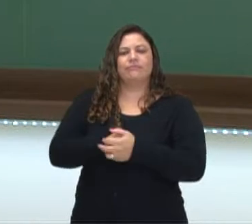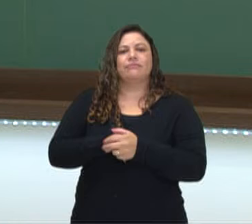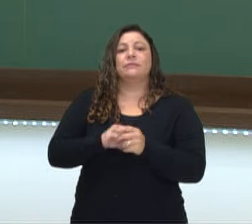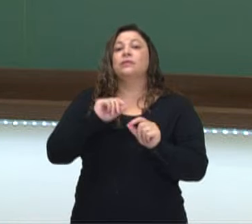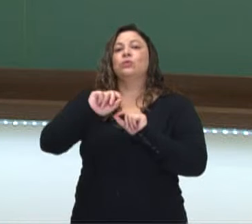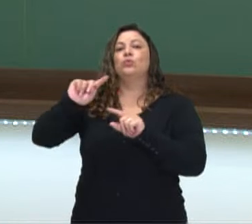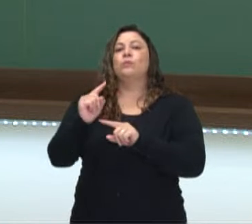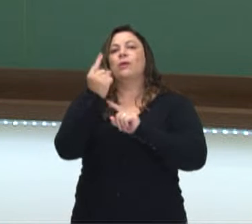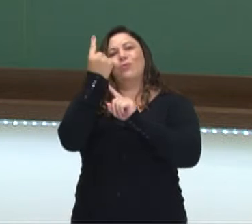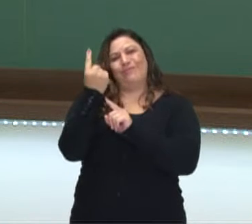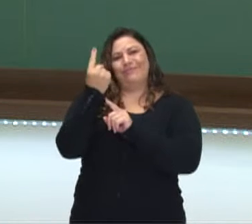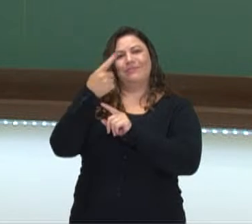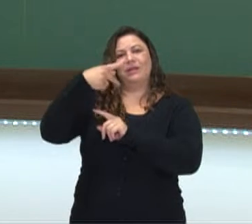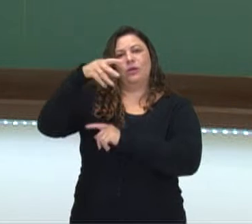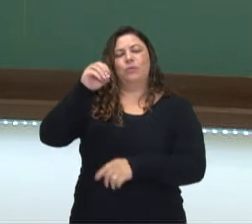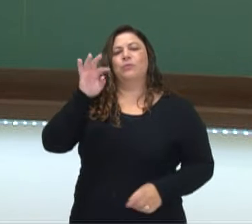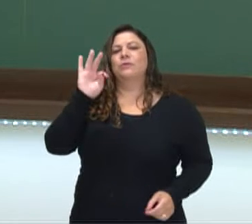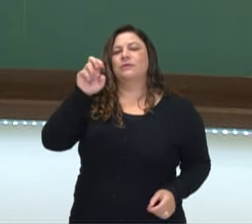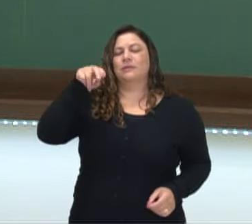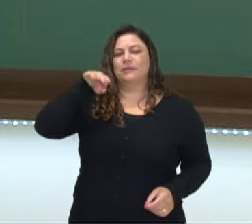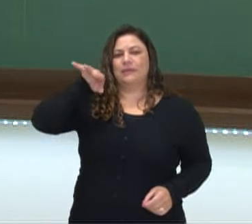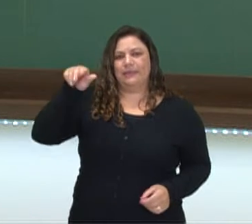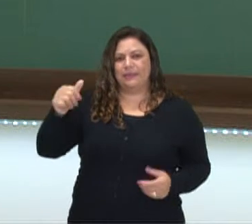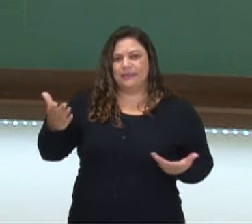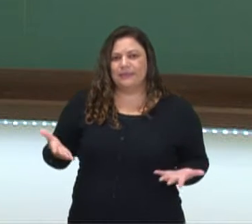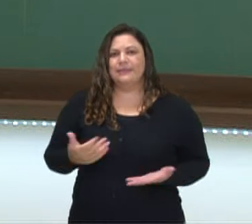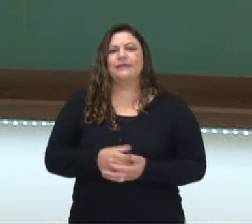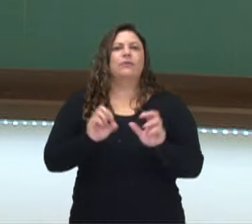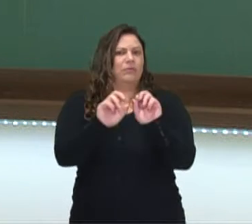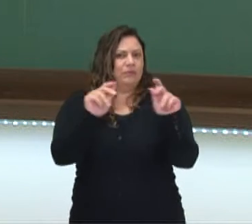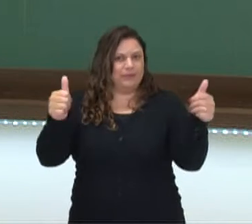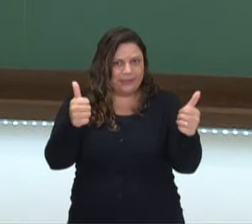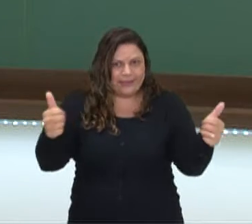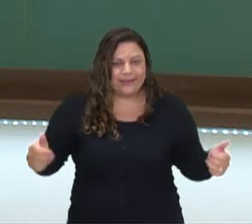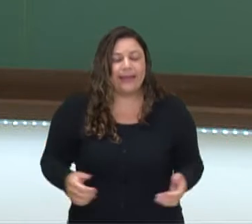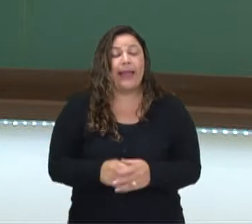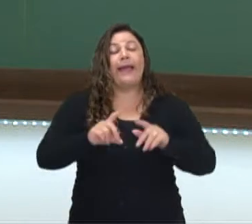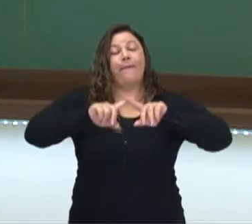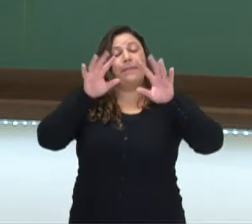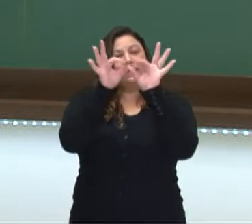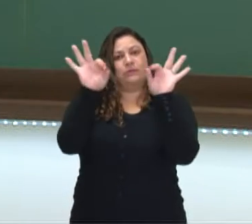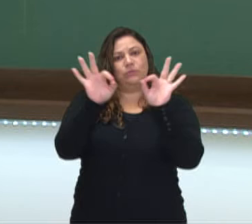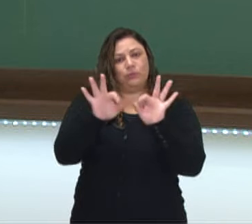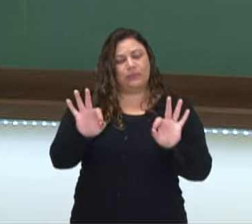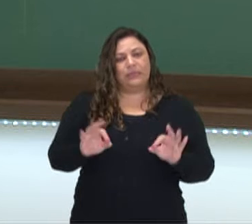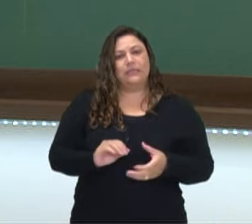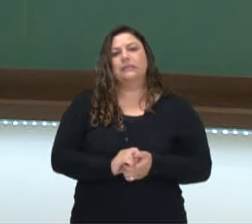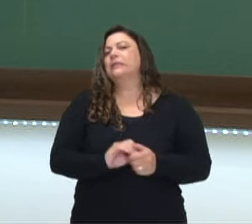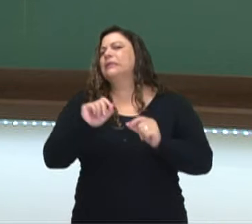numa única potência. Tá? Só tem um pequeno detalhe.